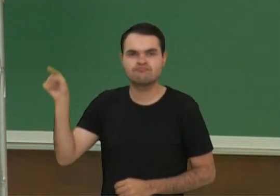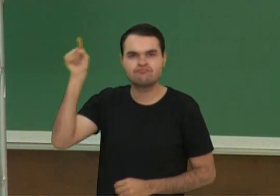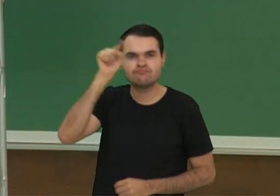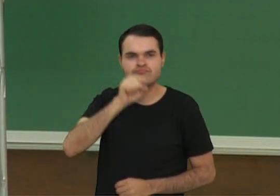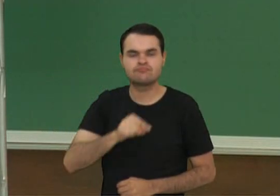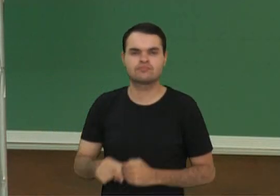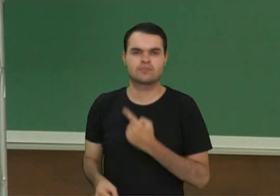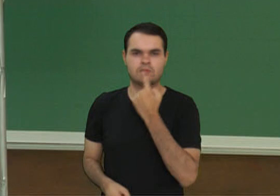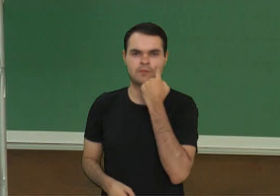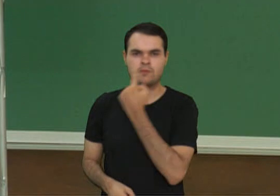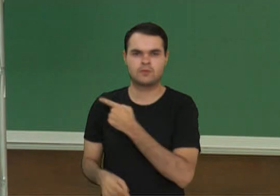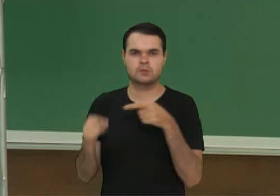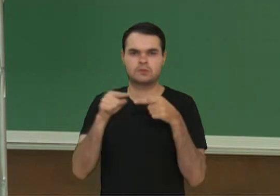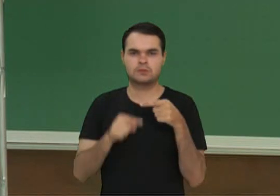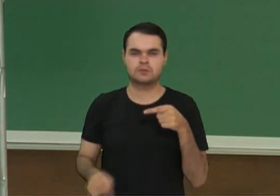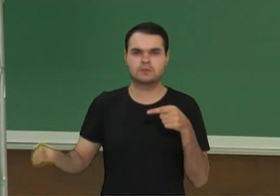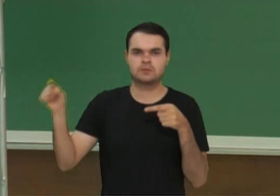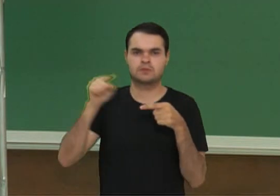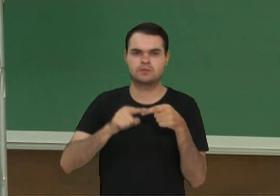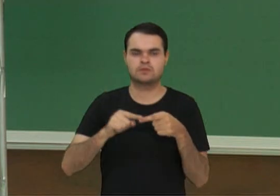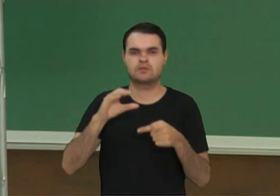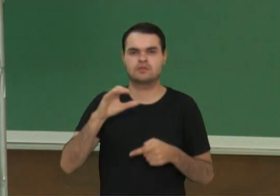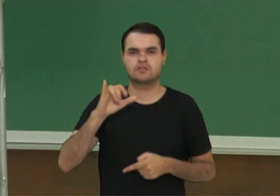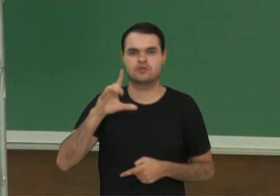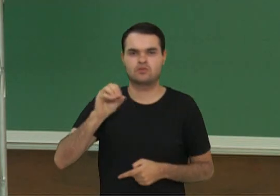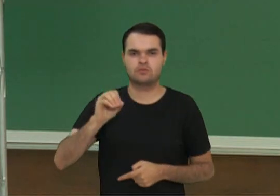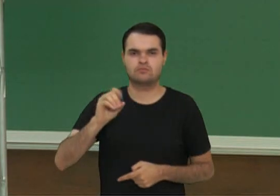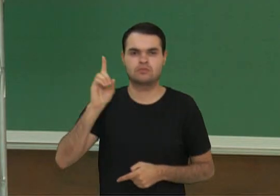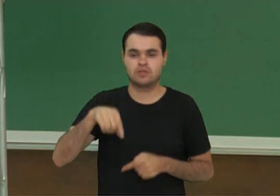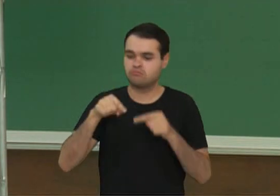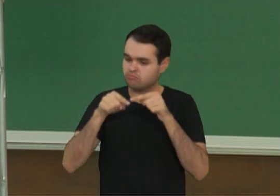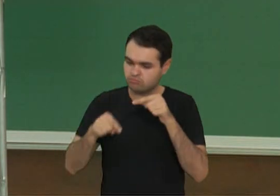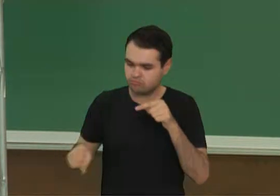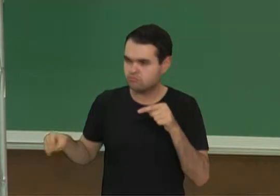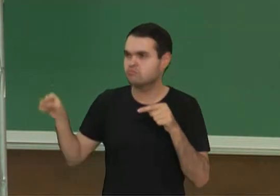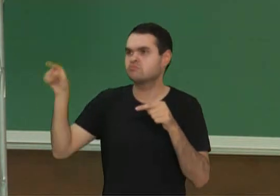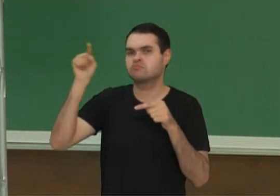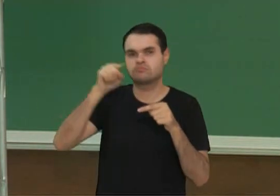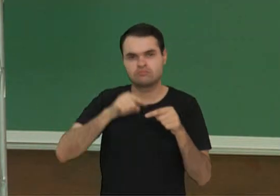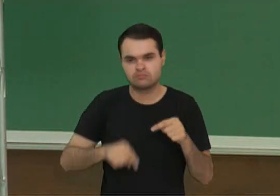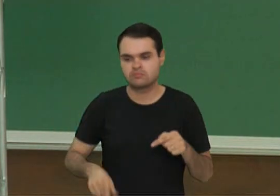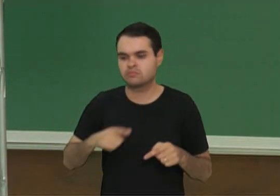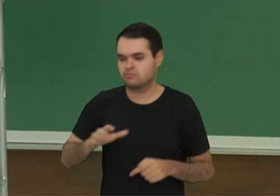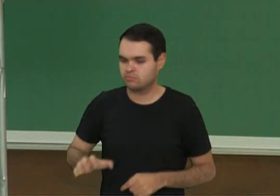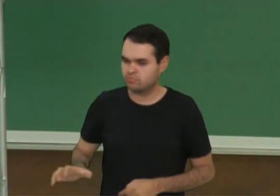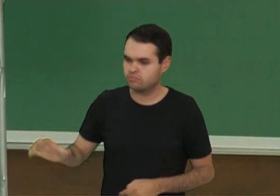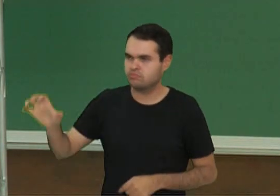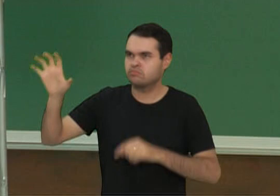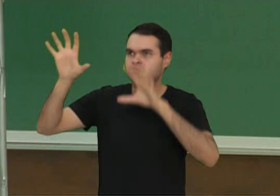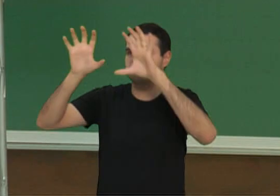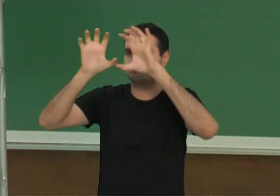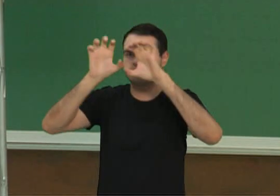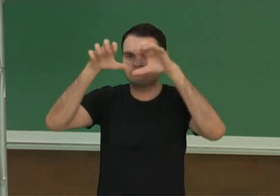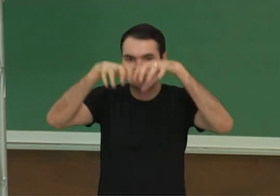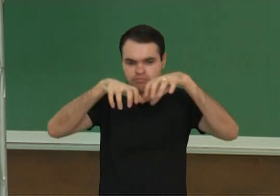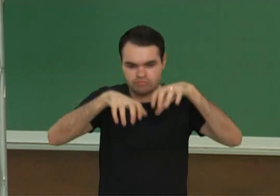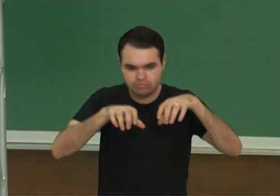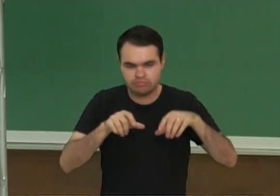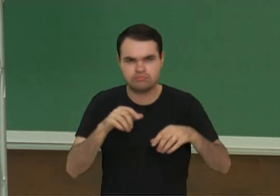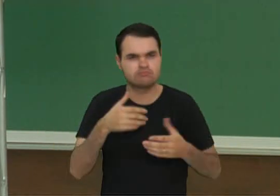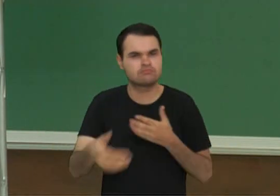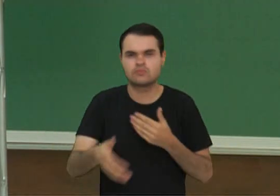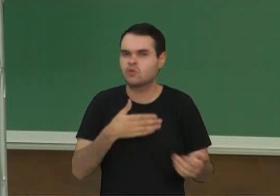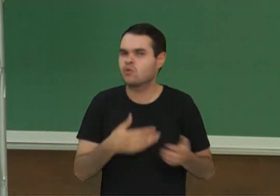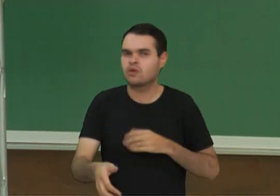ciclo hidrológico, ele recebe essa denominação porque é um cíclico. Nós temos tanto evaporação, condensação, chuva, e em